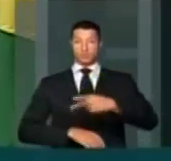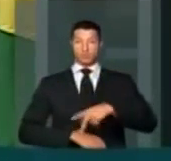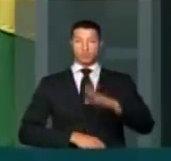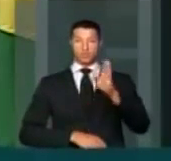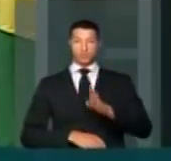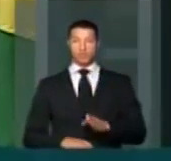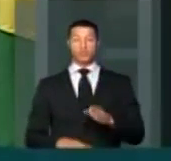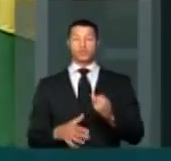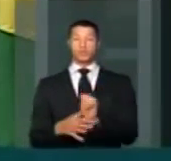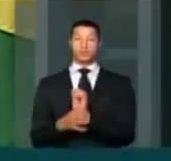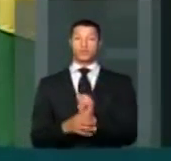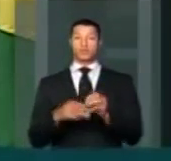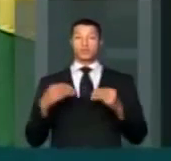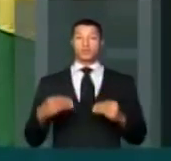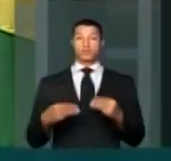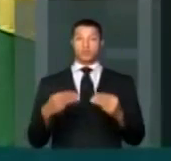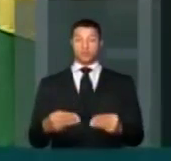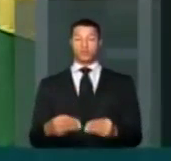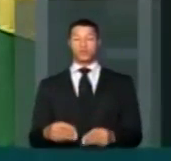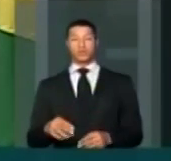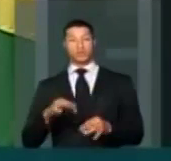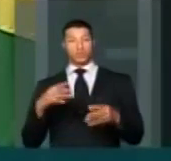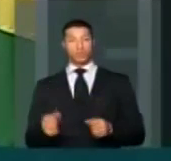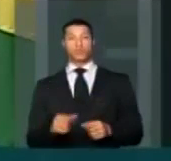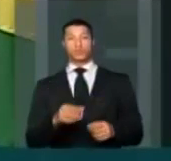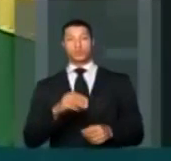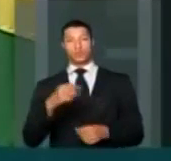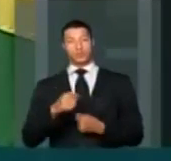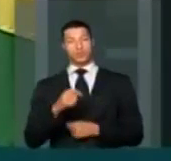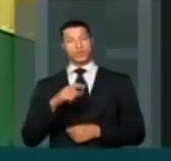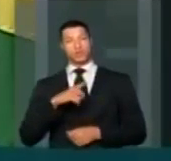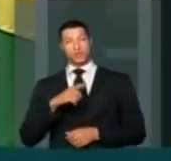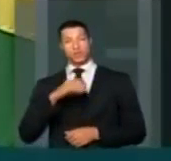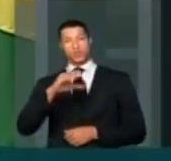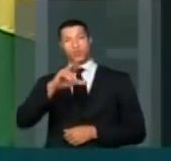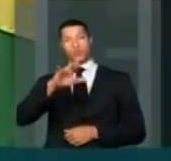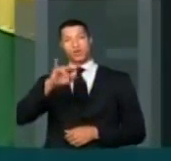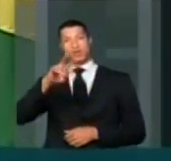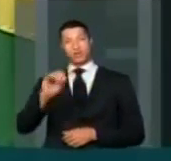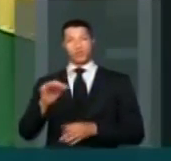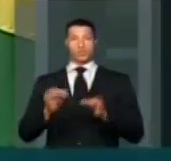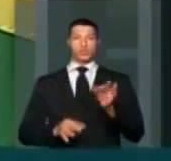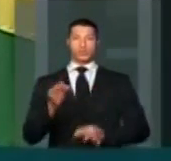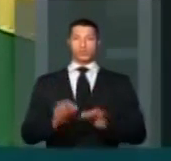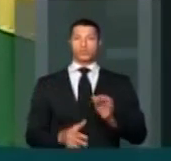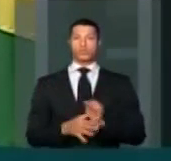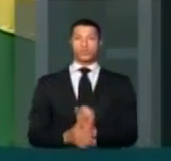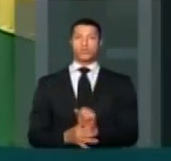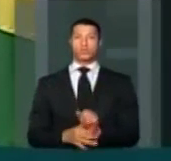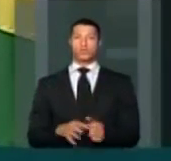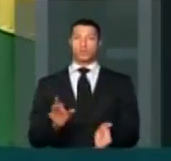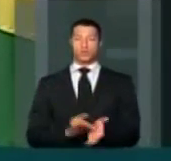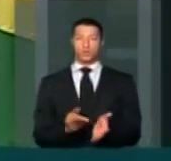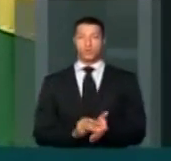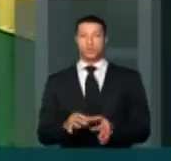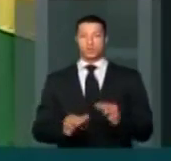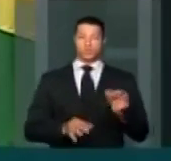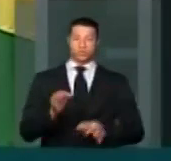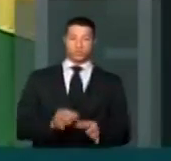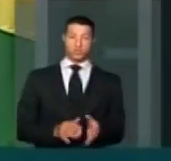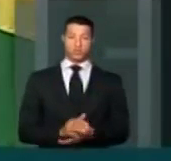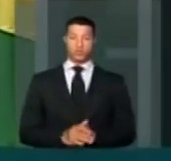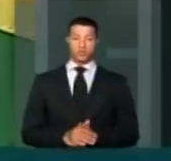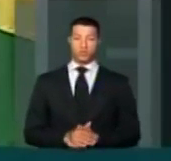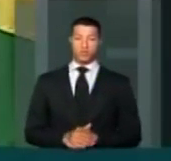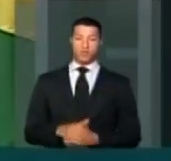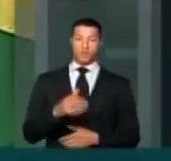qual, acrescenta o ministro, todas as questões precisam passar pelo crivo judicial, o que sobrecarrega indevidamente o judiciário.